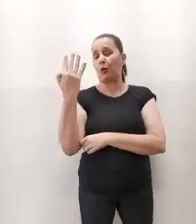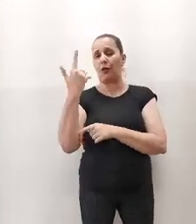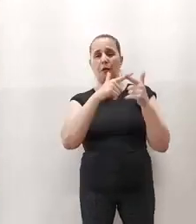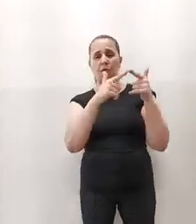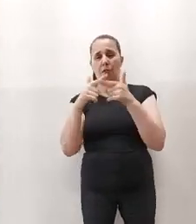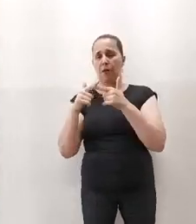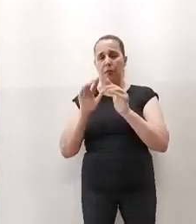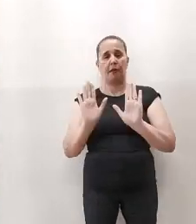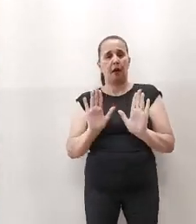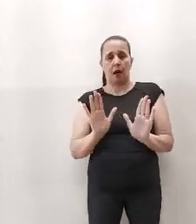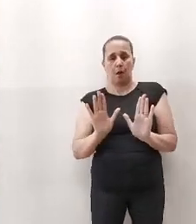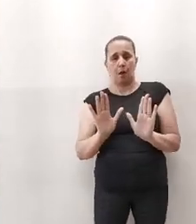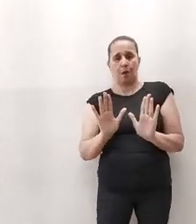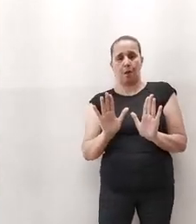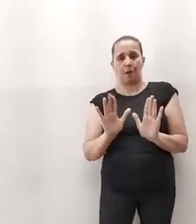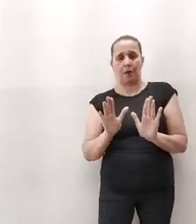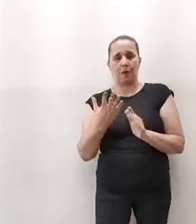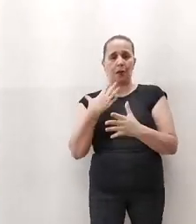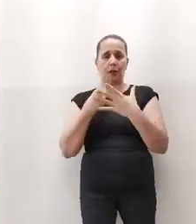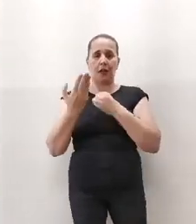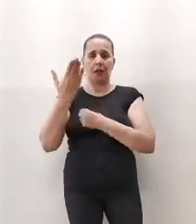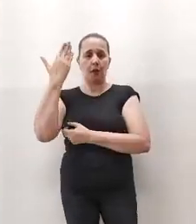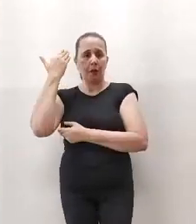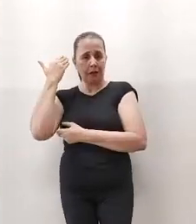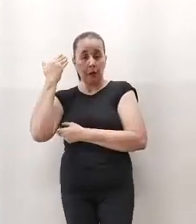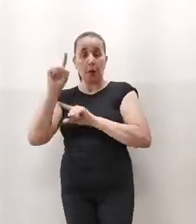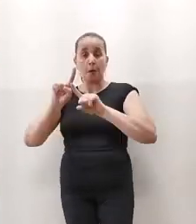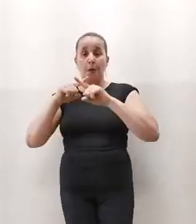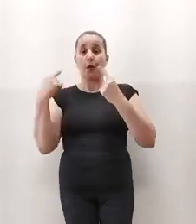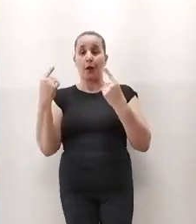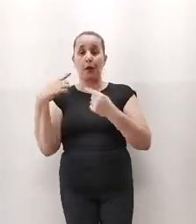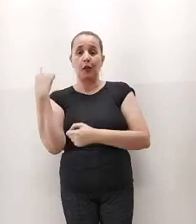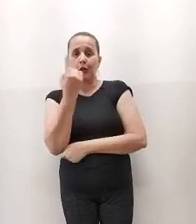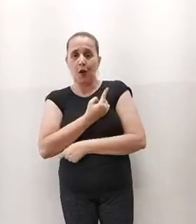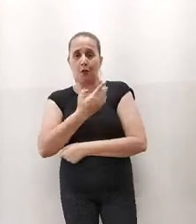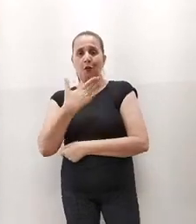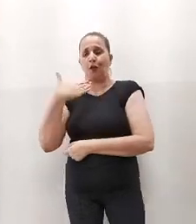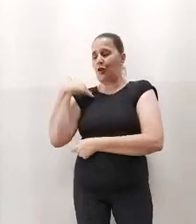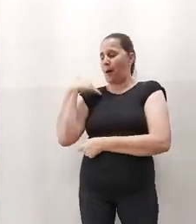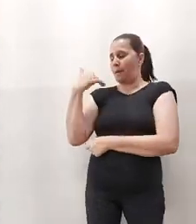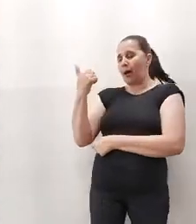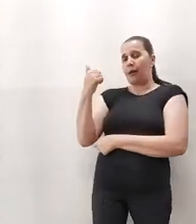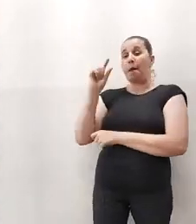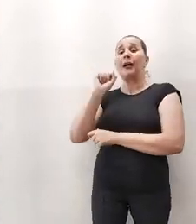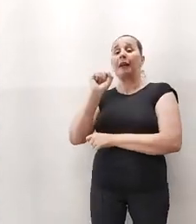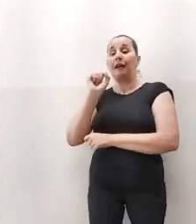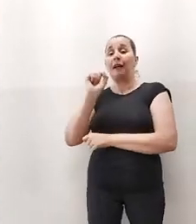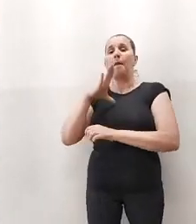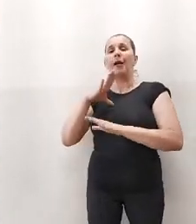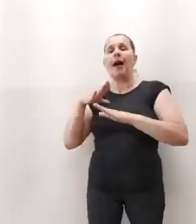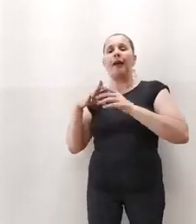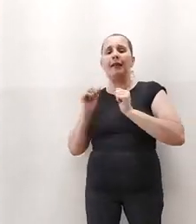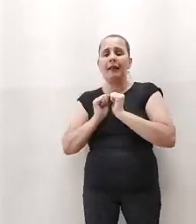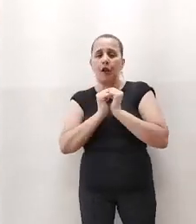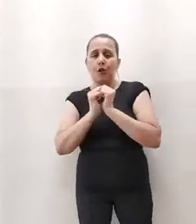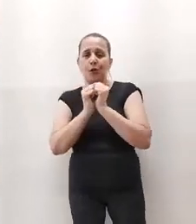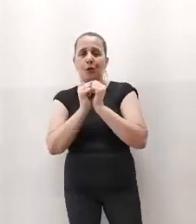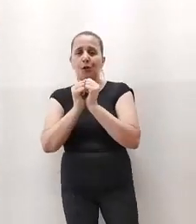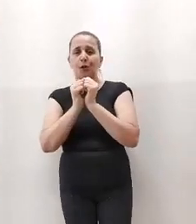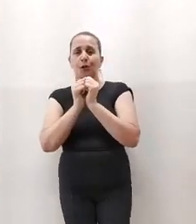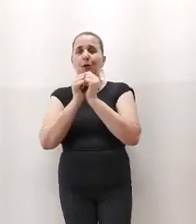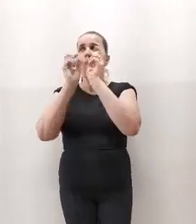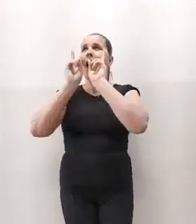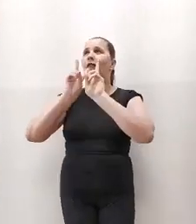que recebemos dos nossos antepassados. Nós fomos chamados para caminharmos segundo